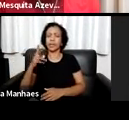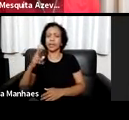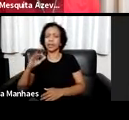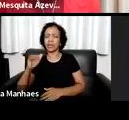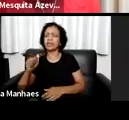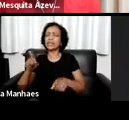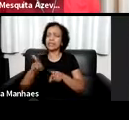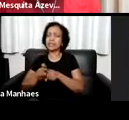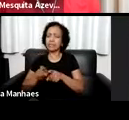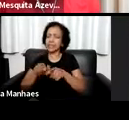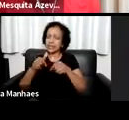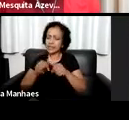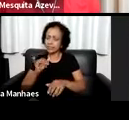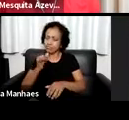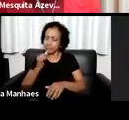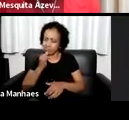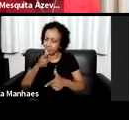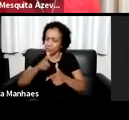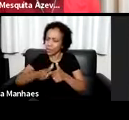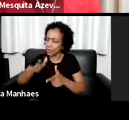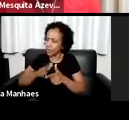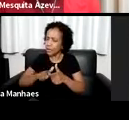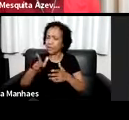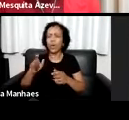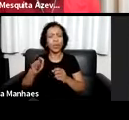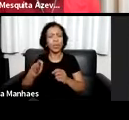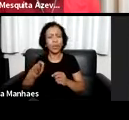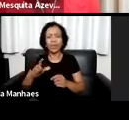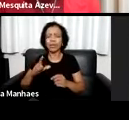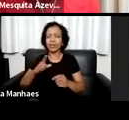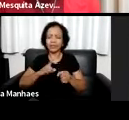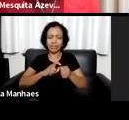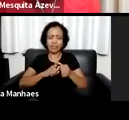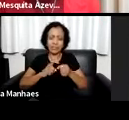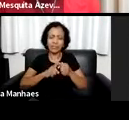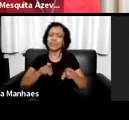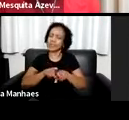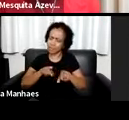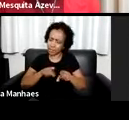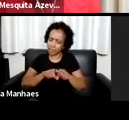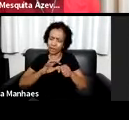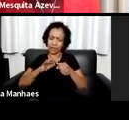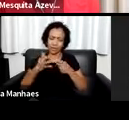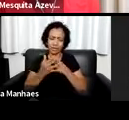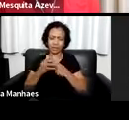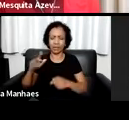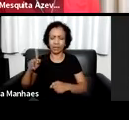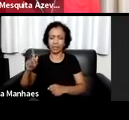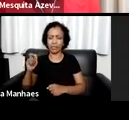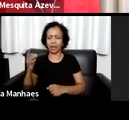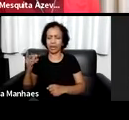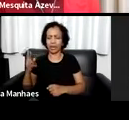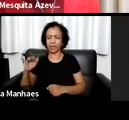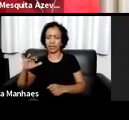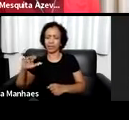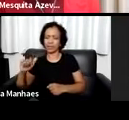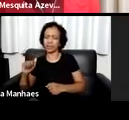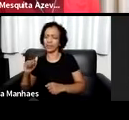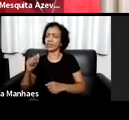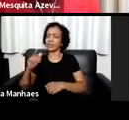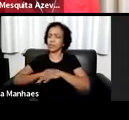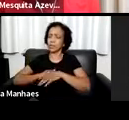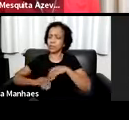Pai Santo, possivelmente com o coronavírus. Ó Deus, que o Senhor estenda a tua mão de poder, a tua mão de